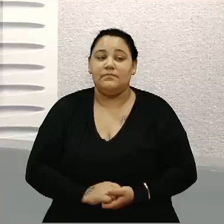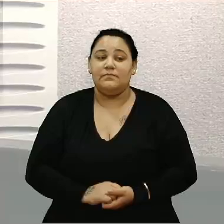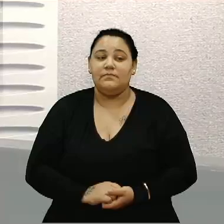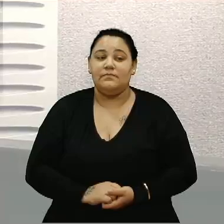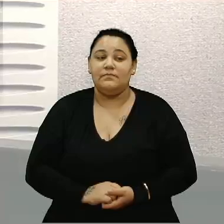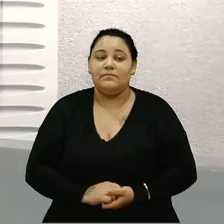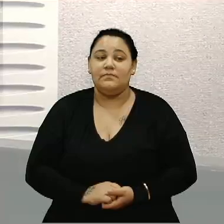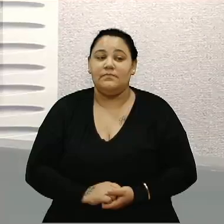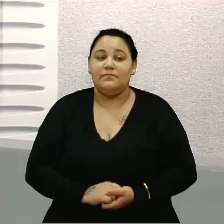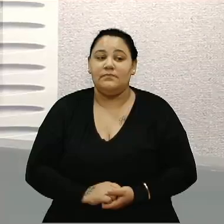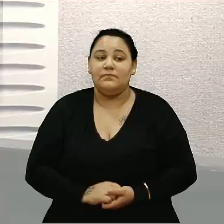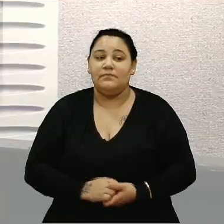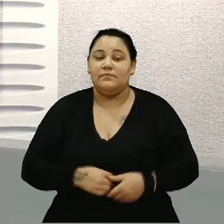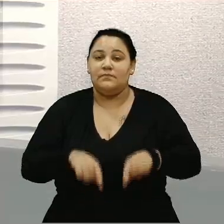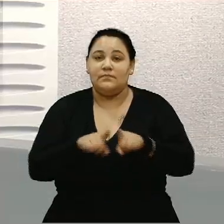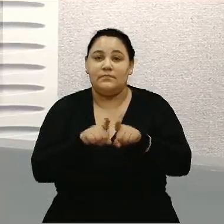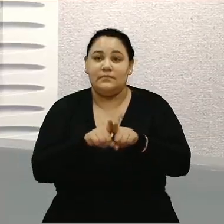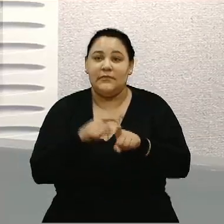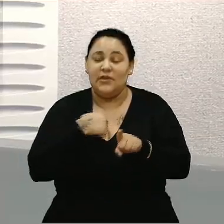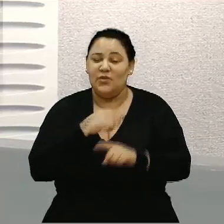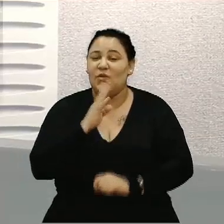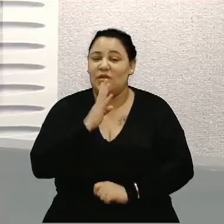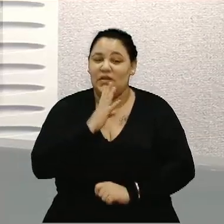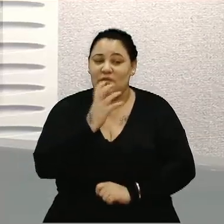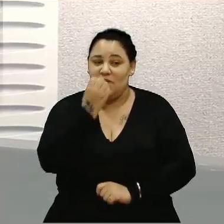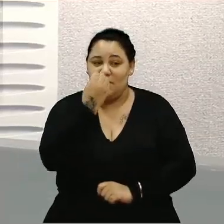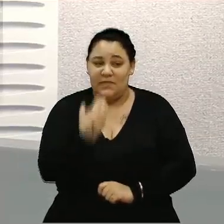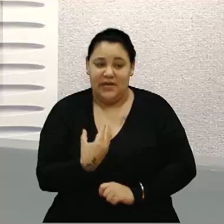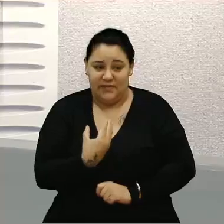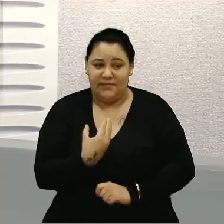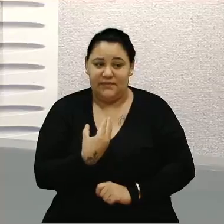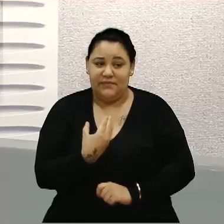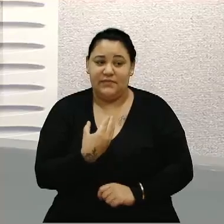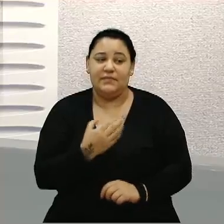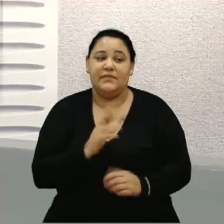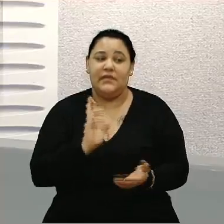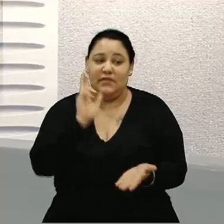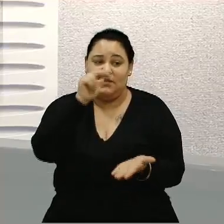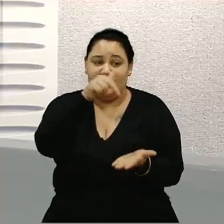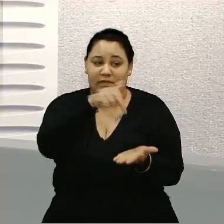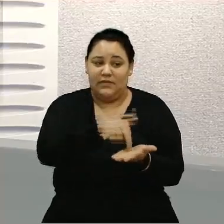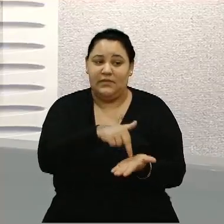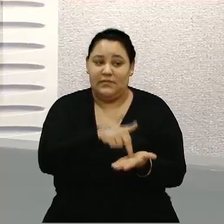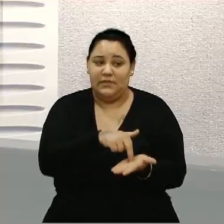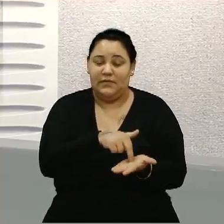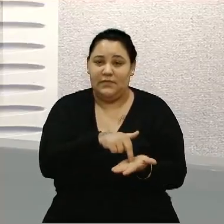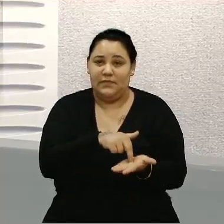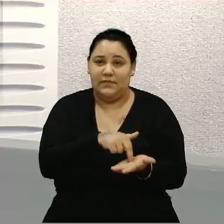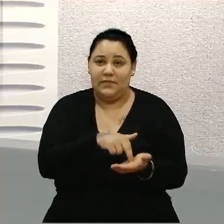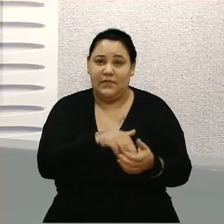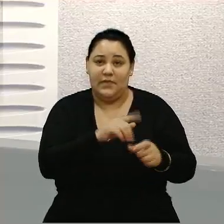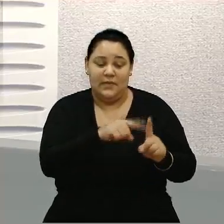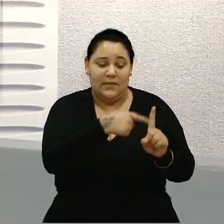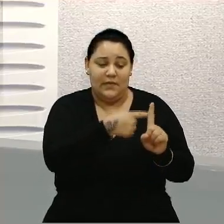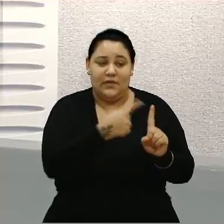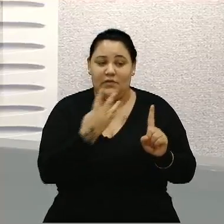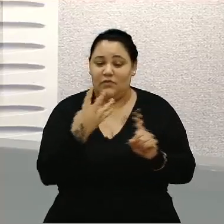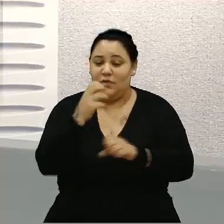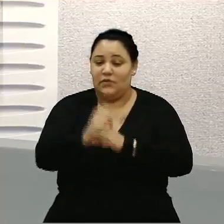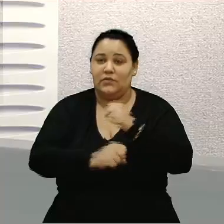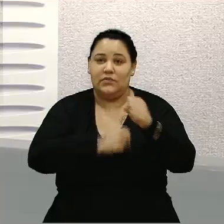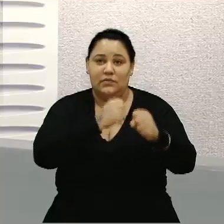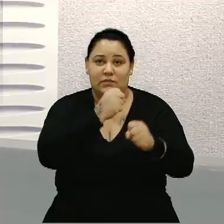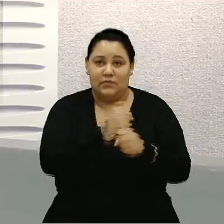mas lá no Valão. Eu conheço bem o Valão, o pessoal realmente vai cair uma criança, já vem sendo dito isso aí há mais de 4 anos, vai cair uma